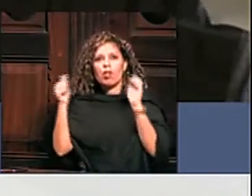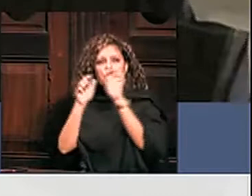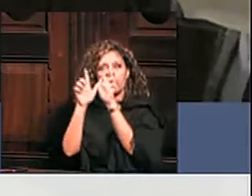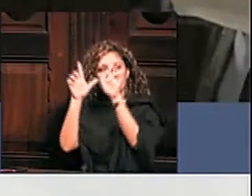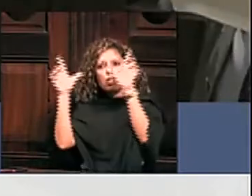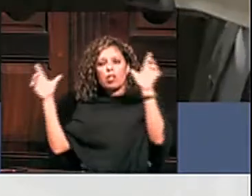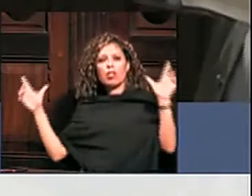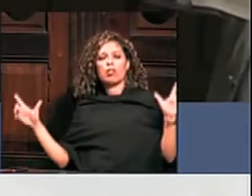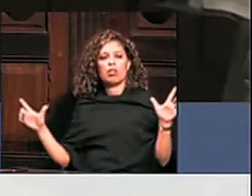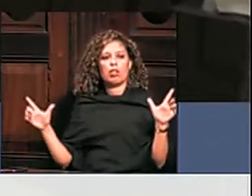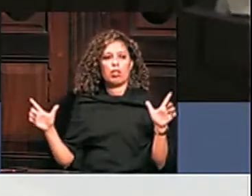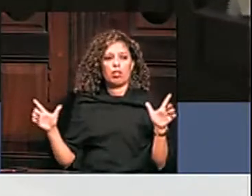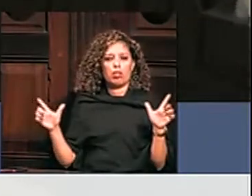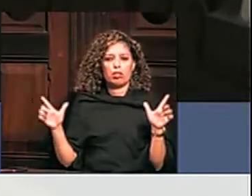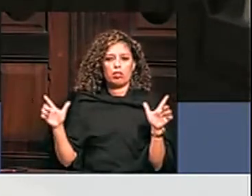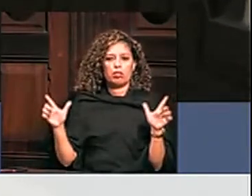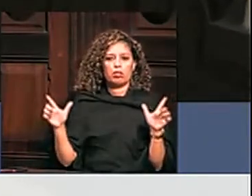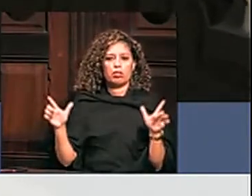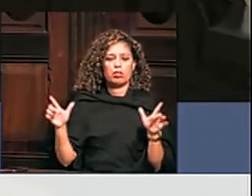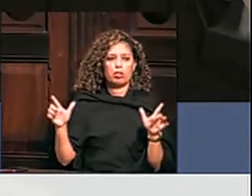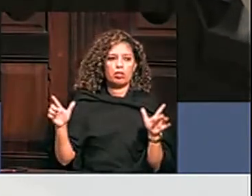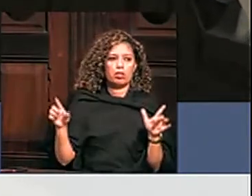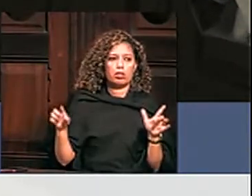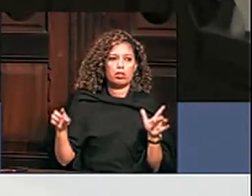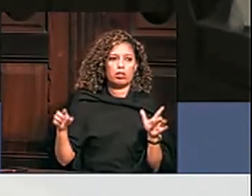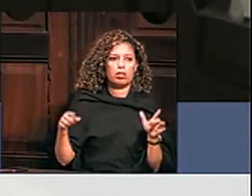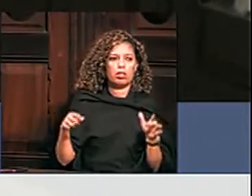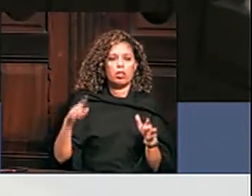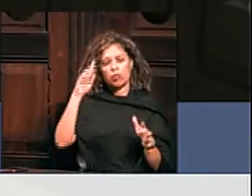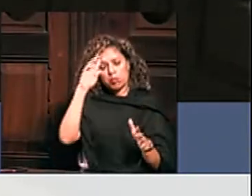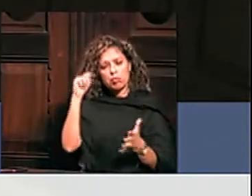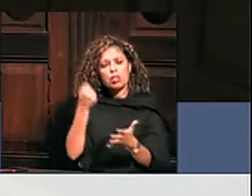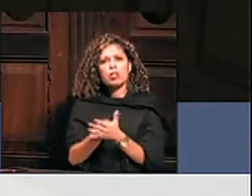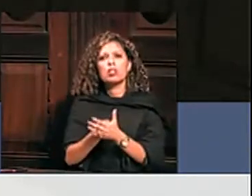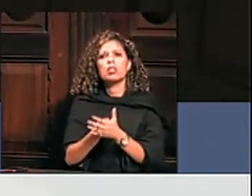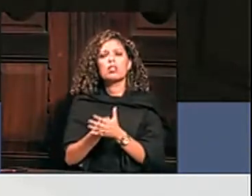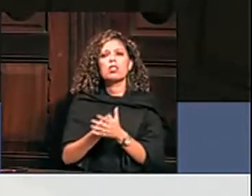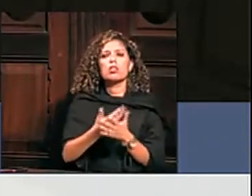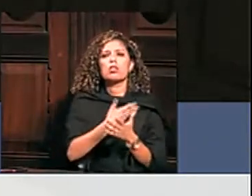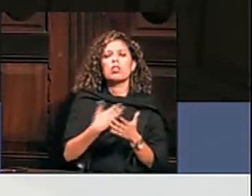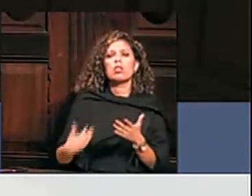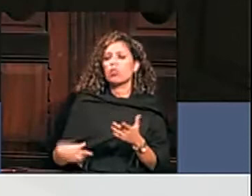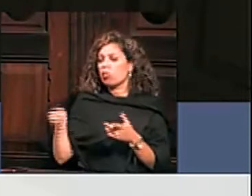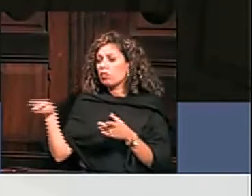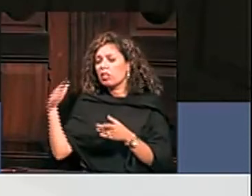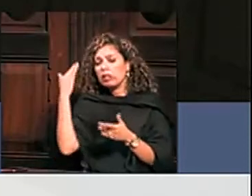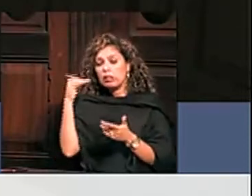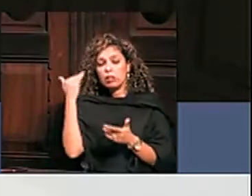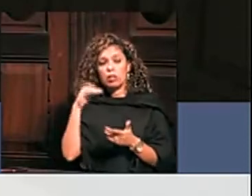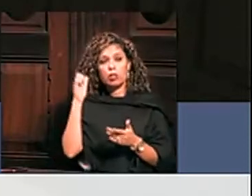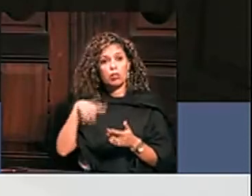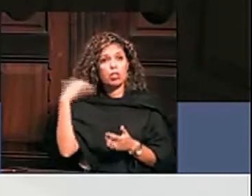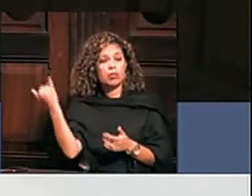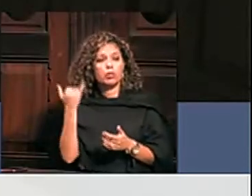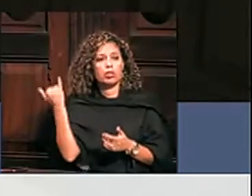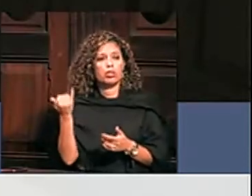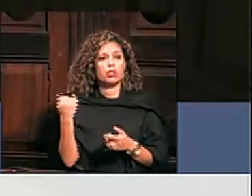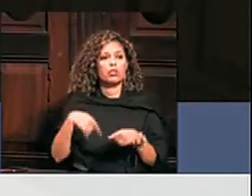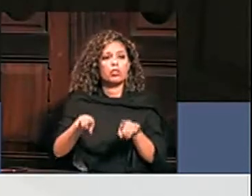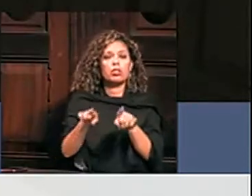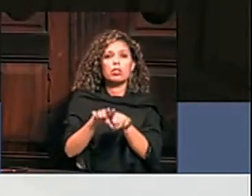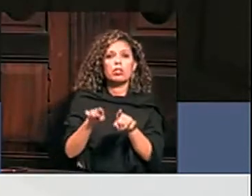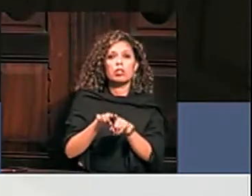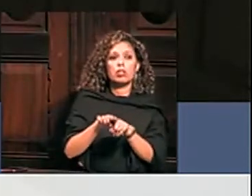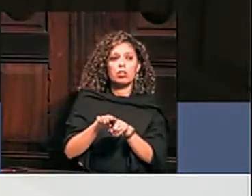não é culpa desse parlamento, foi uma decisão que o governador entendeu importante, mas a questão